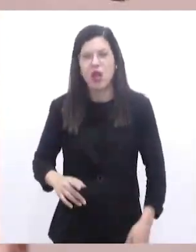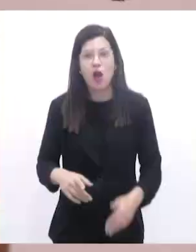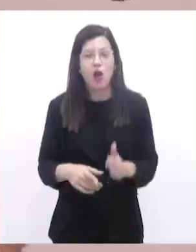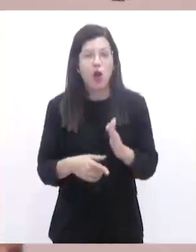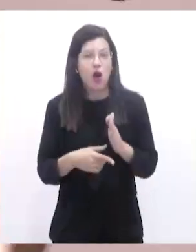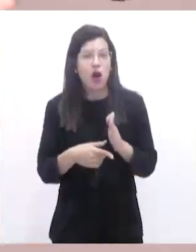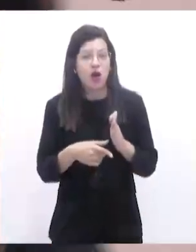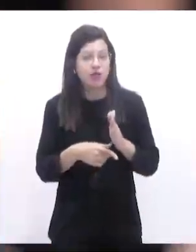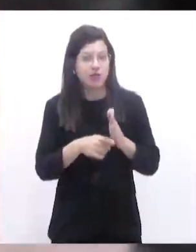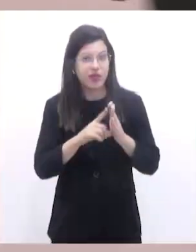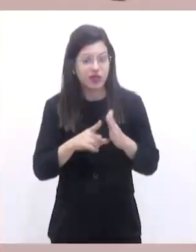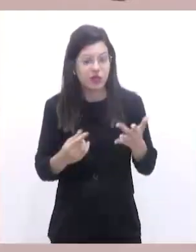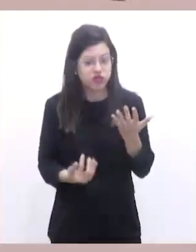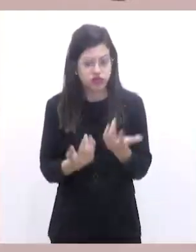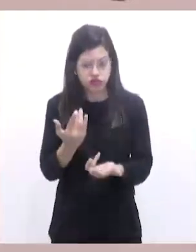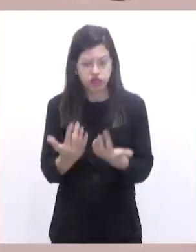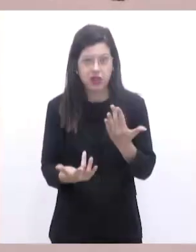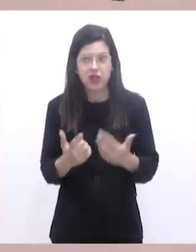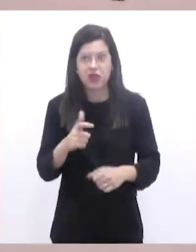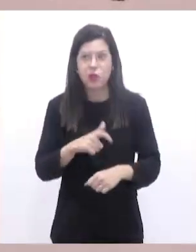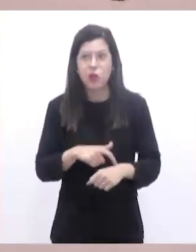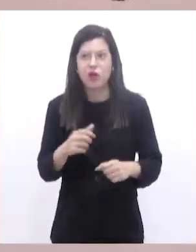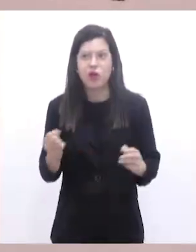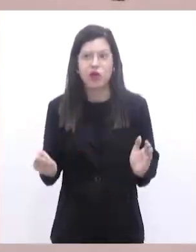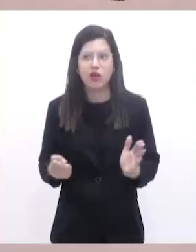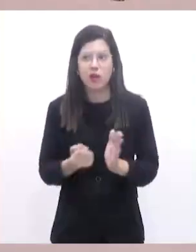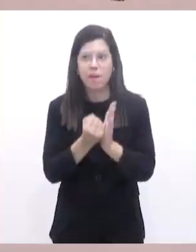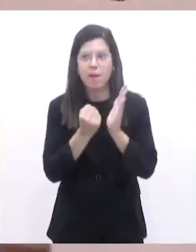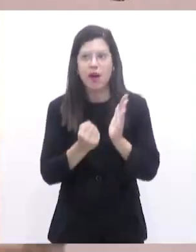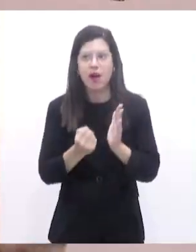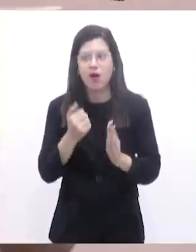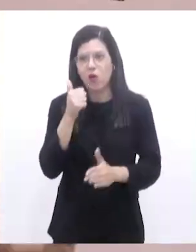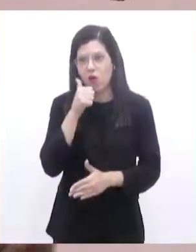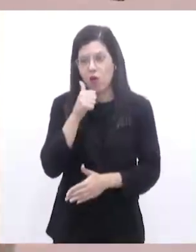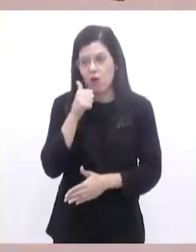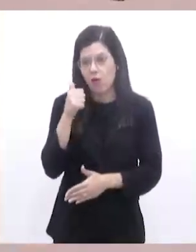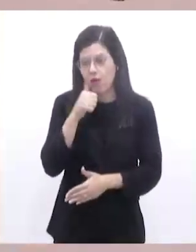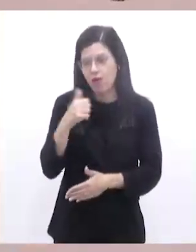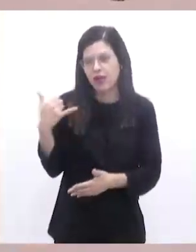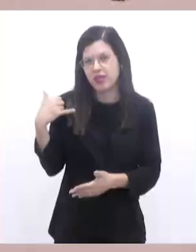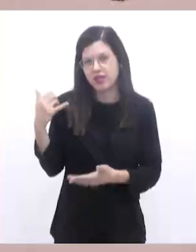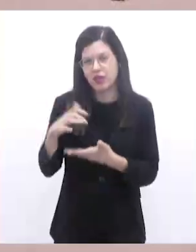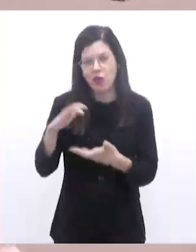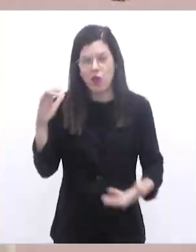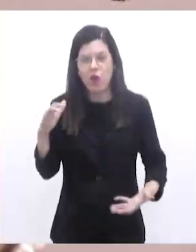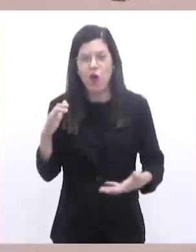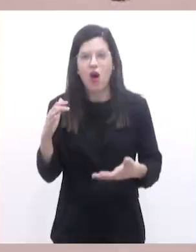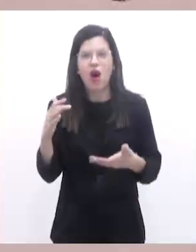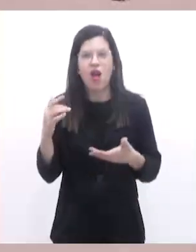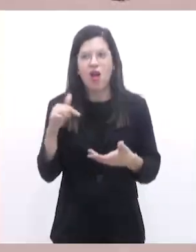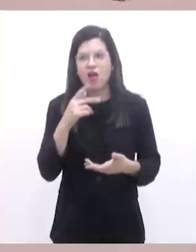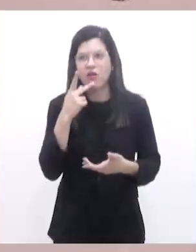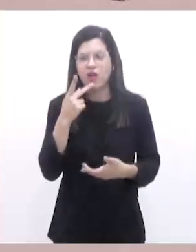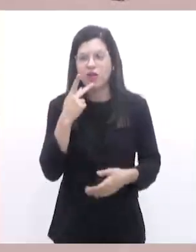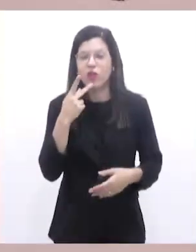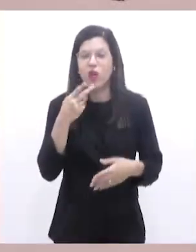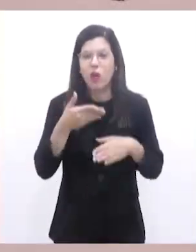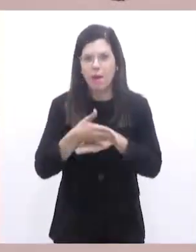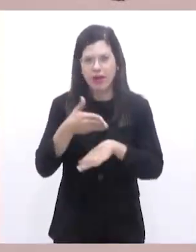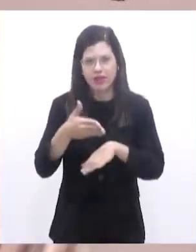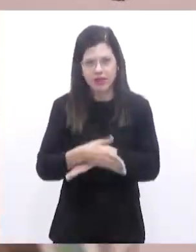E lá, esse é um momento que marca muito a gente. Uma senhora virou para uma pessoa da equipe e falou: eu frequento a Quinta da Boa